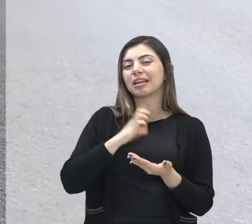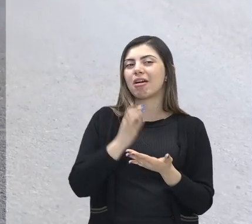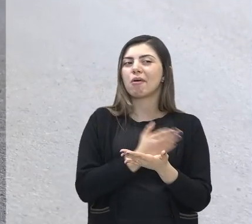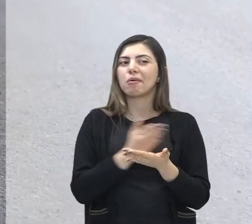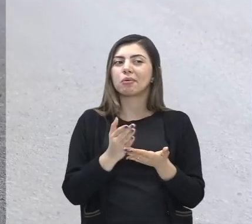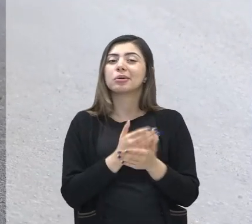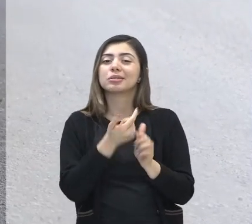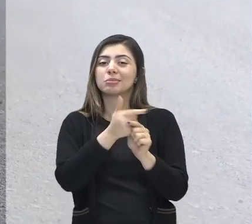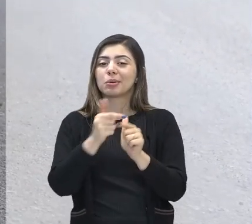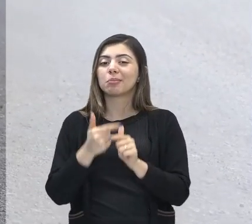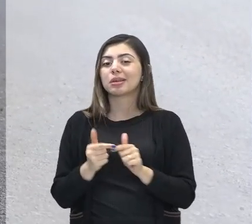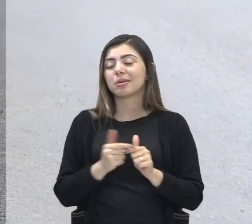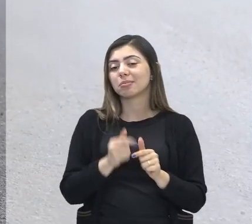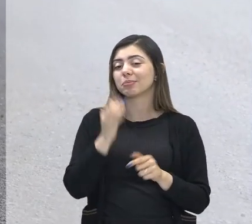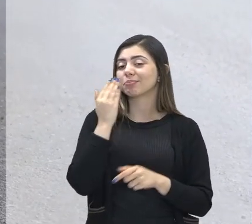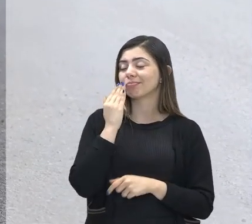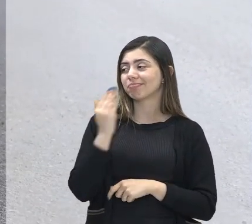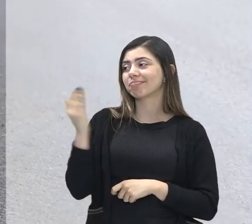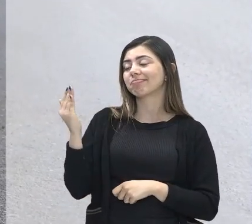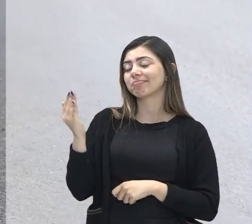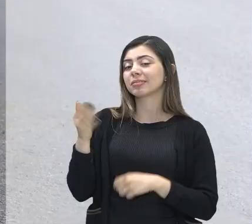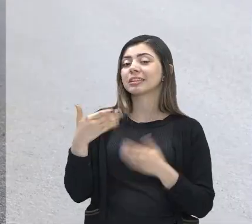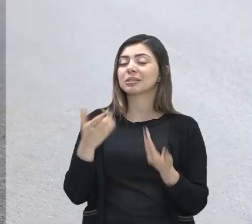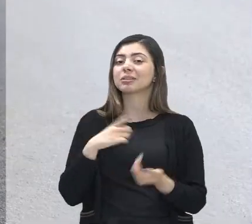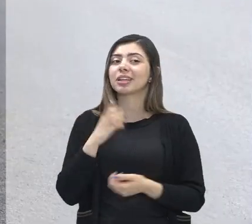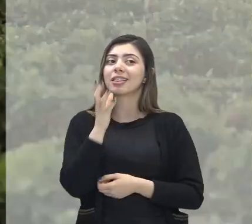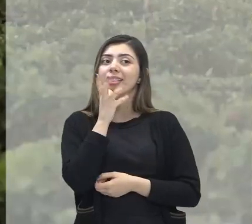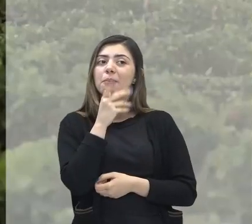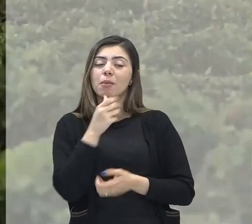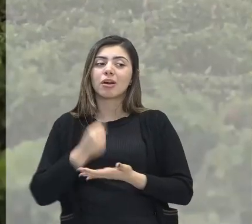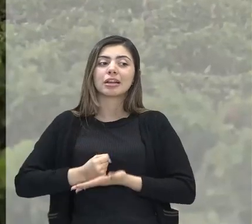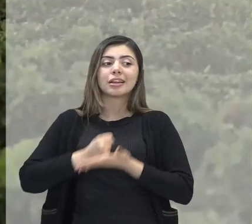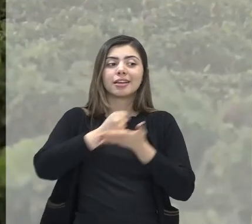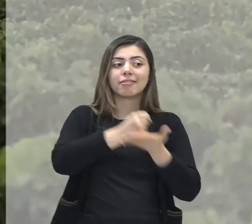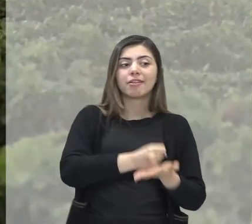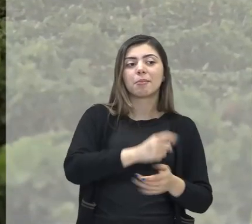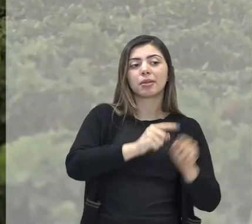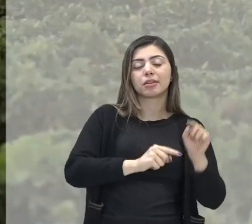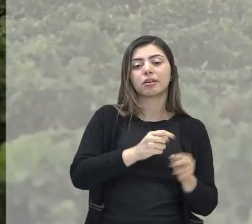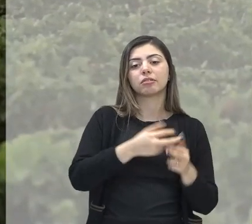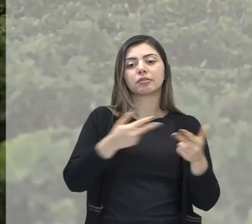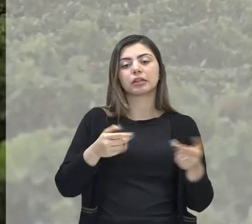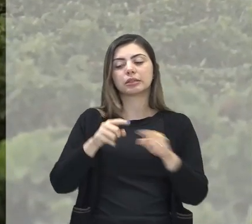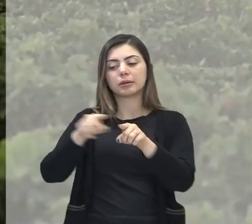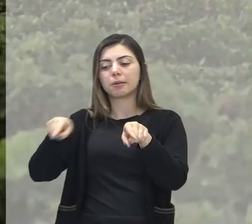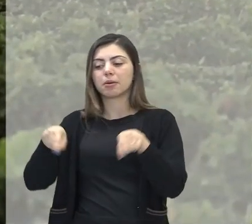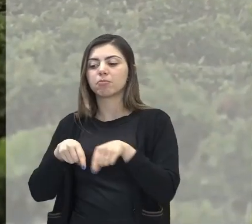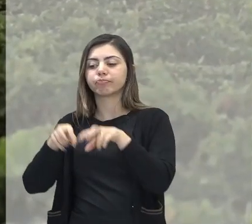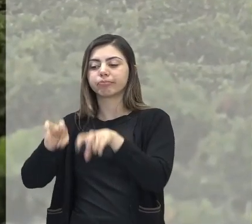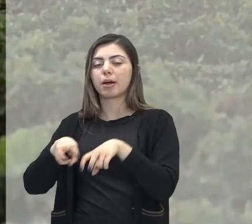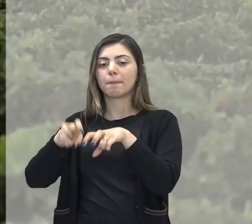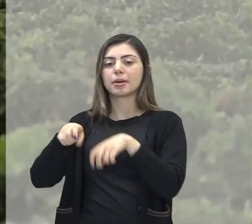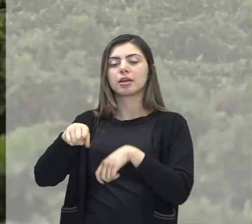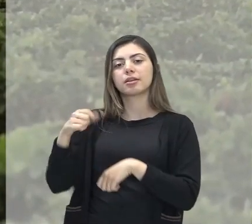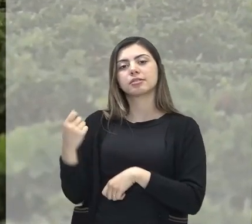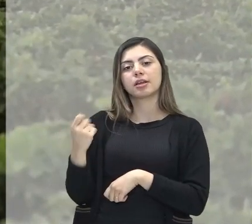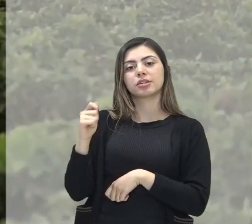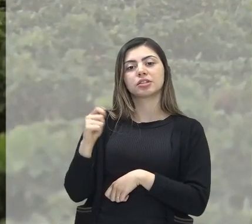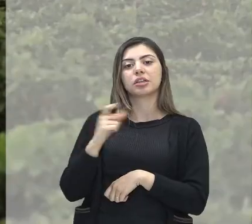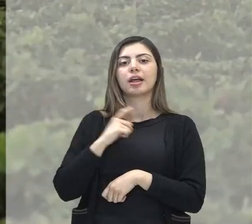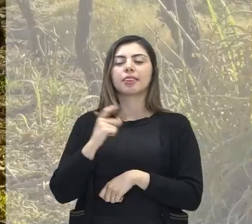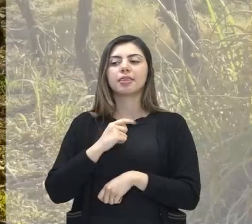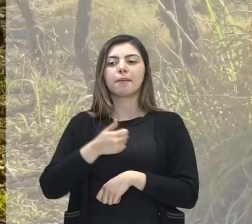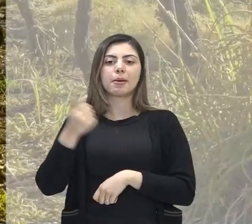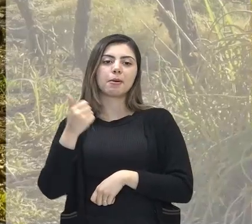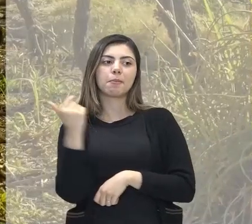caminho, como algumas demoras na entrega dos produtos, os produtores rurais argentinos têm vantagem em relação aos do